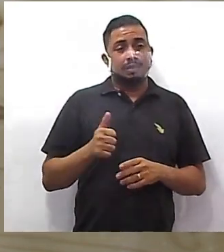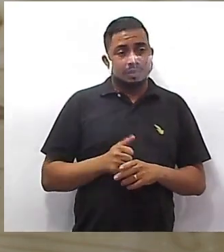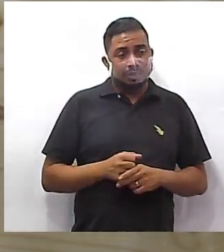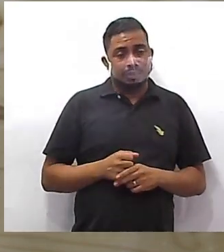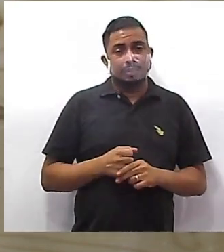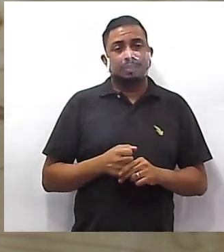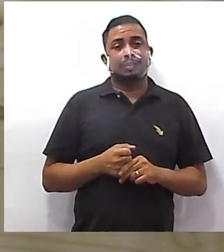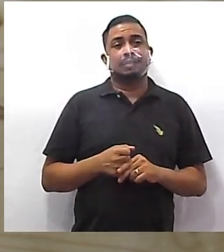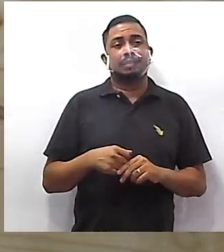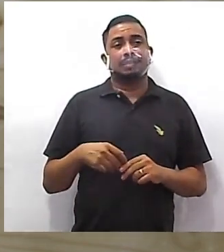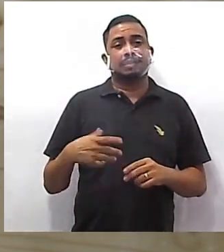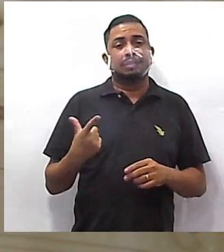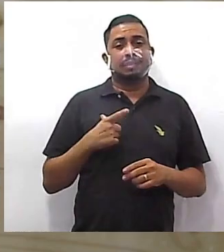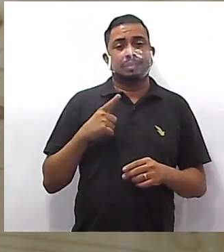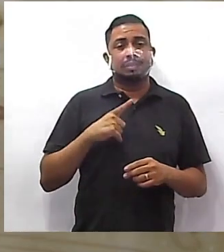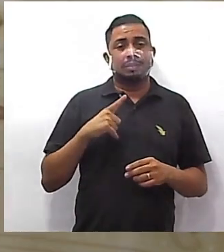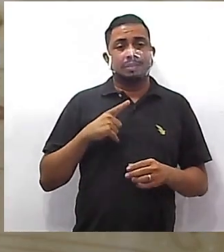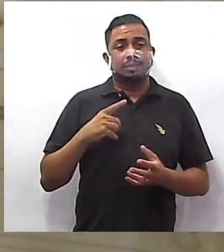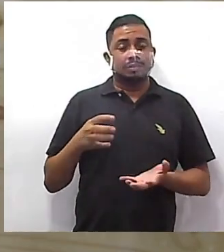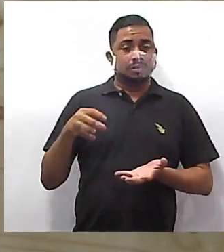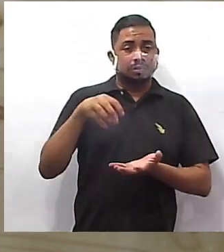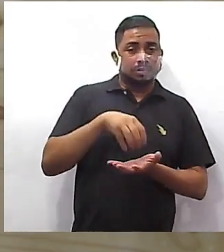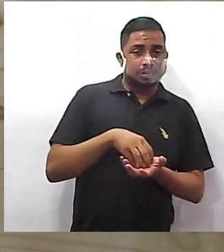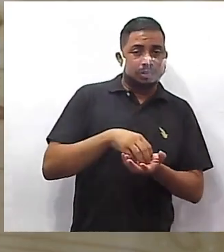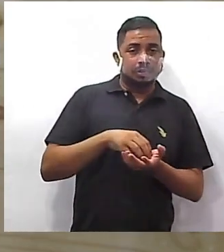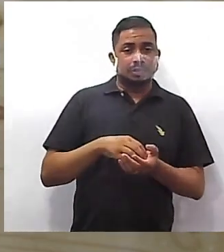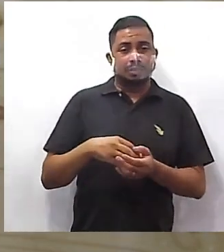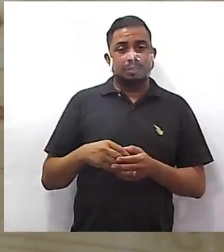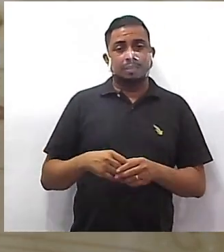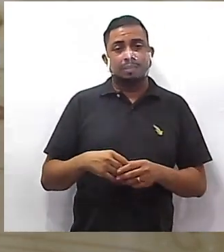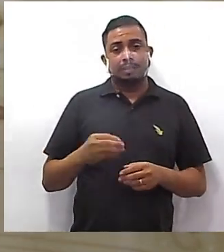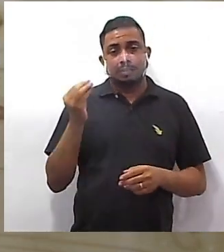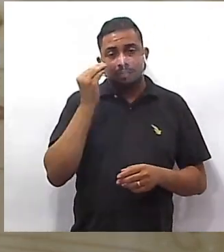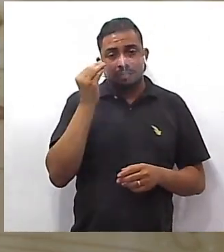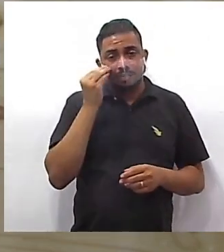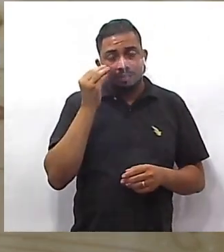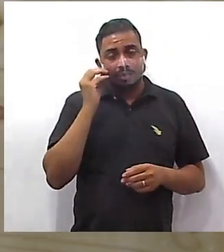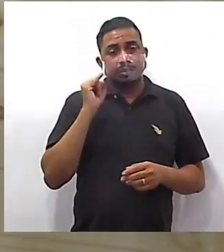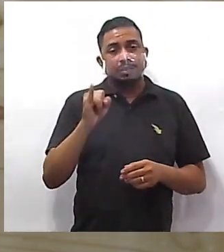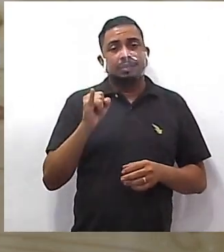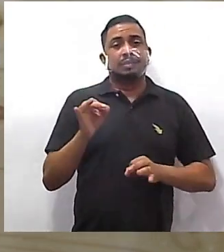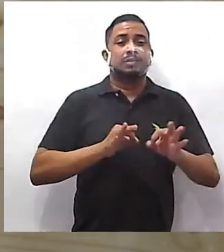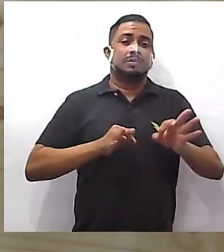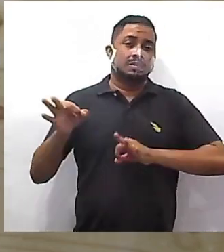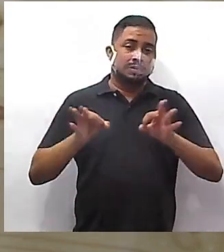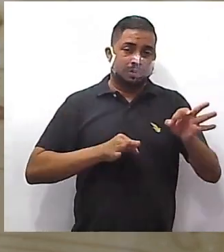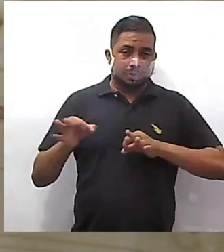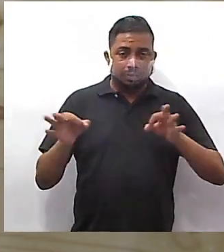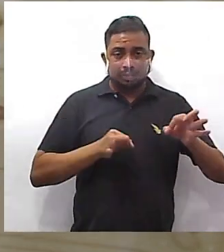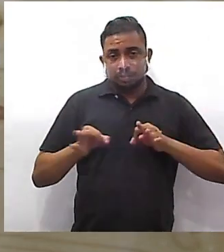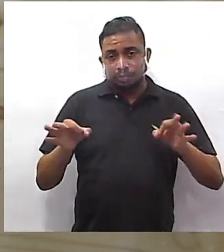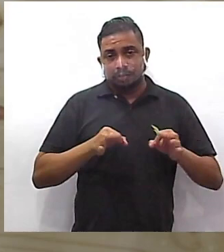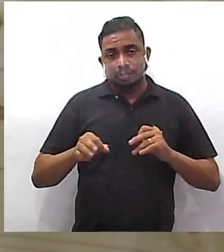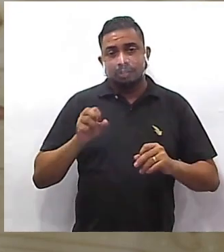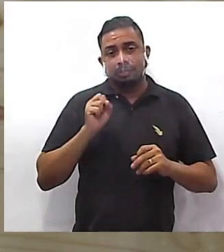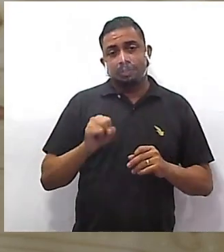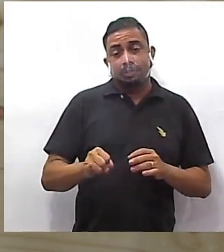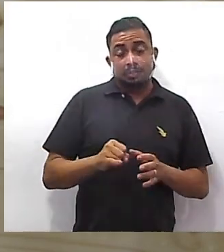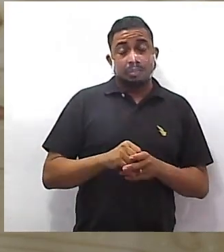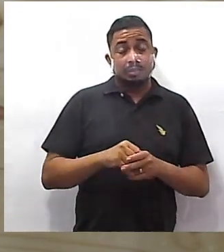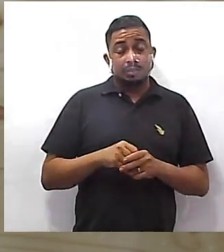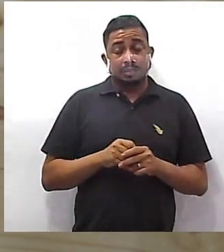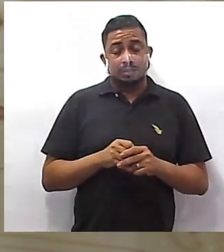tá, da sua unidade, essa checagem e verificar se os controles, né, verificar se